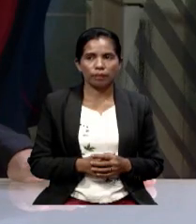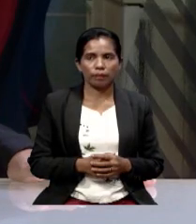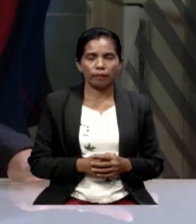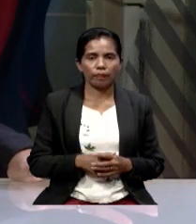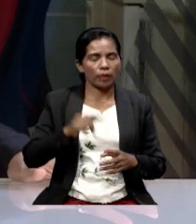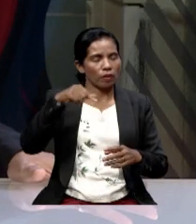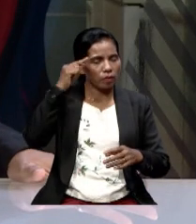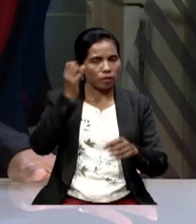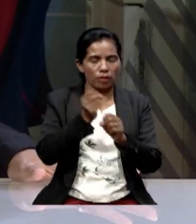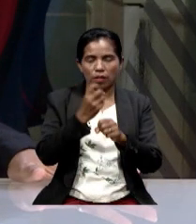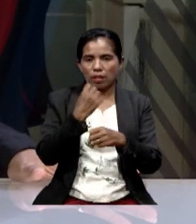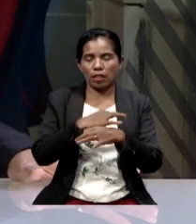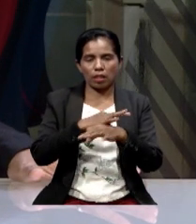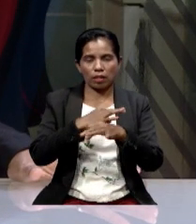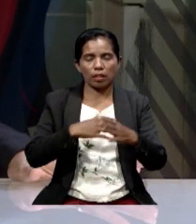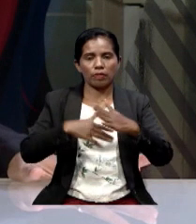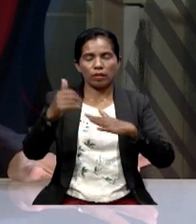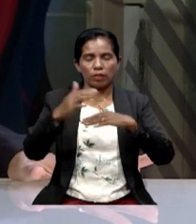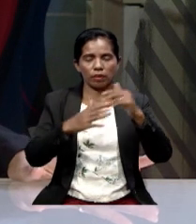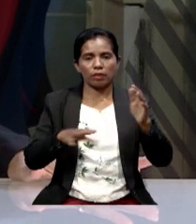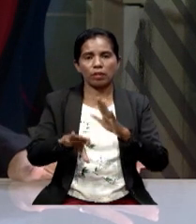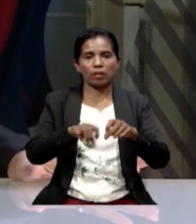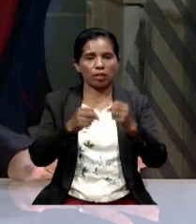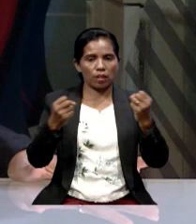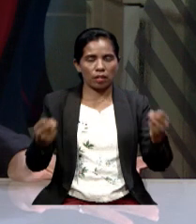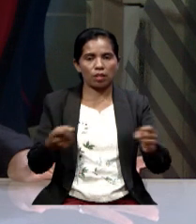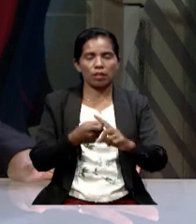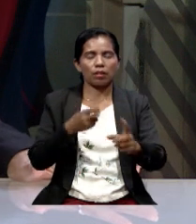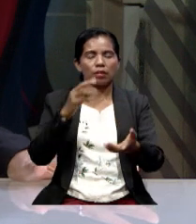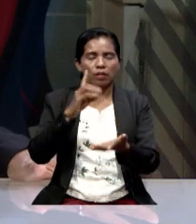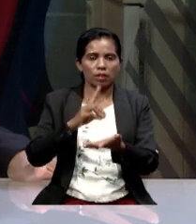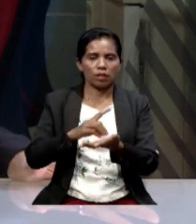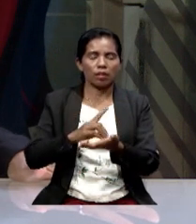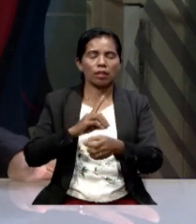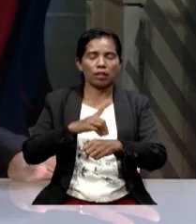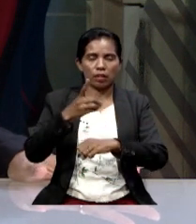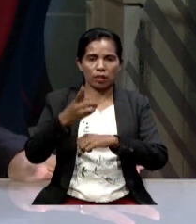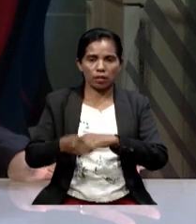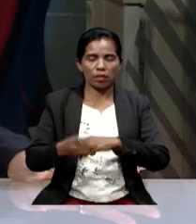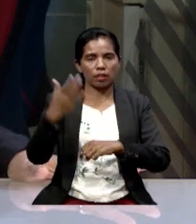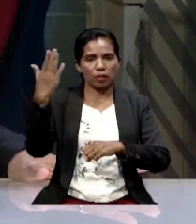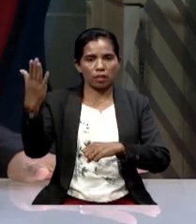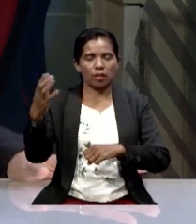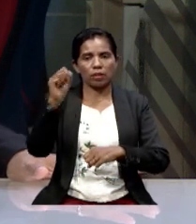Governo sinalou reabilitação da infraestrutura Sira Neberreta em estragos, Sussa inundação e Racosta Sol.